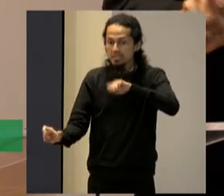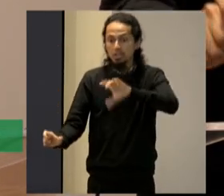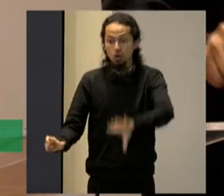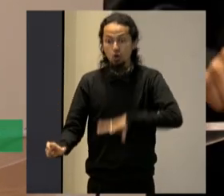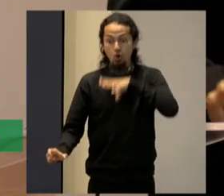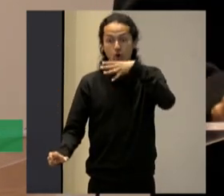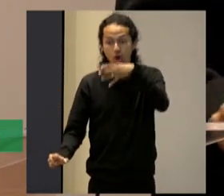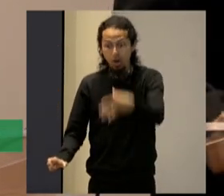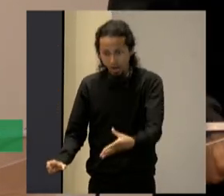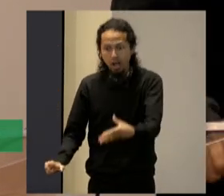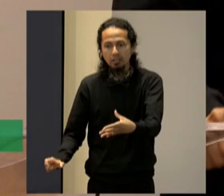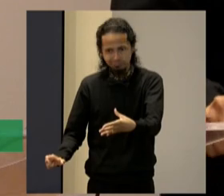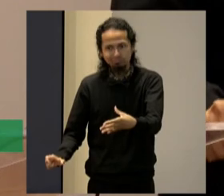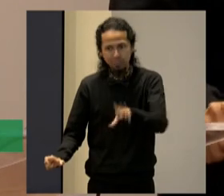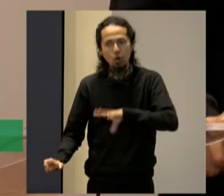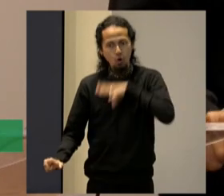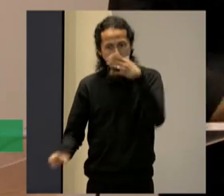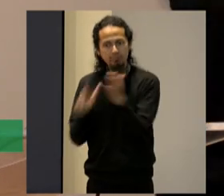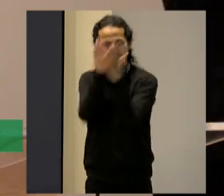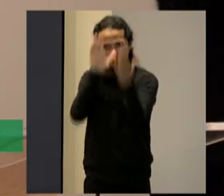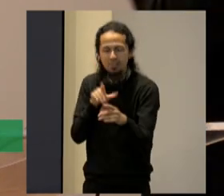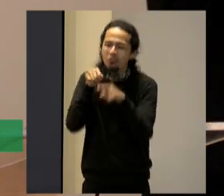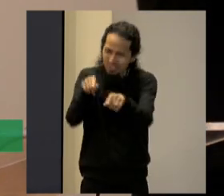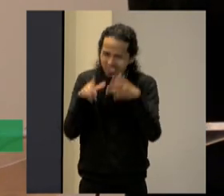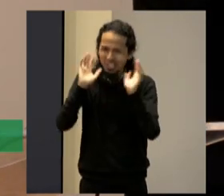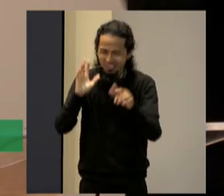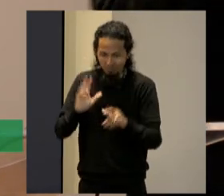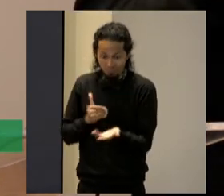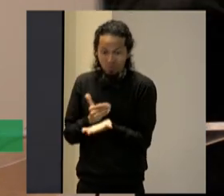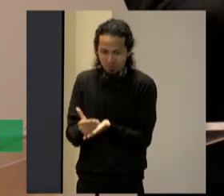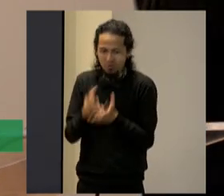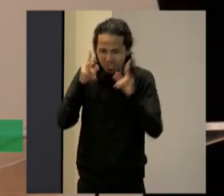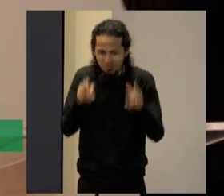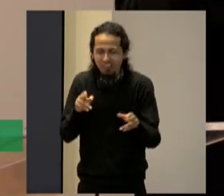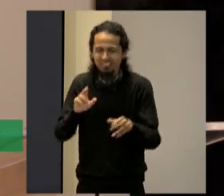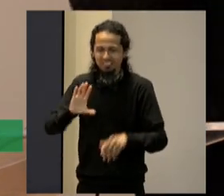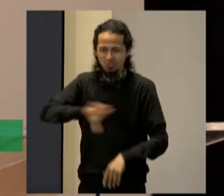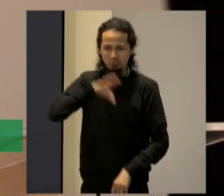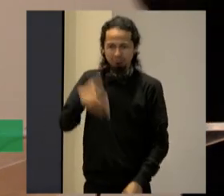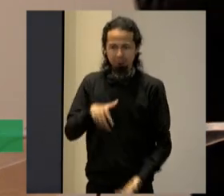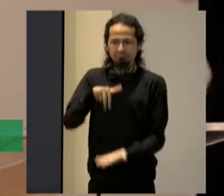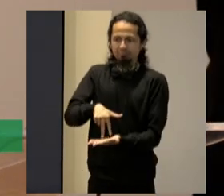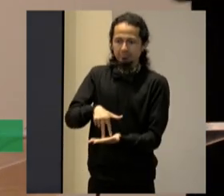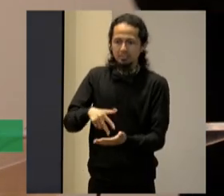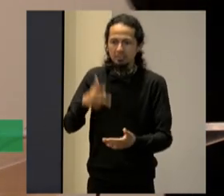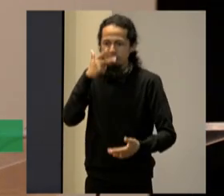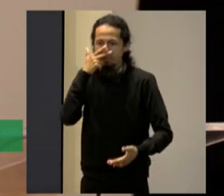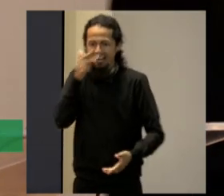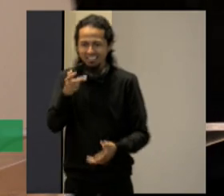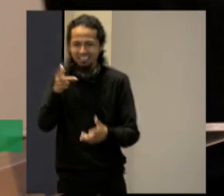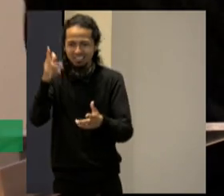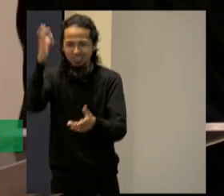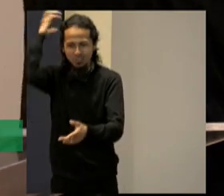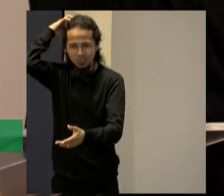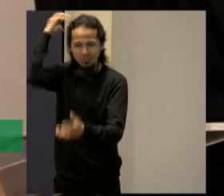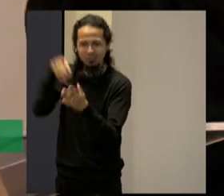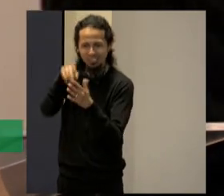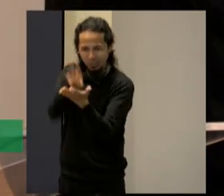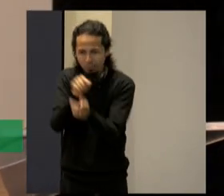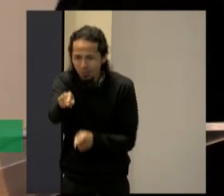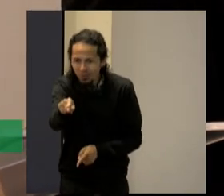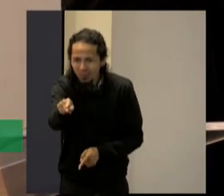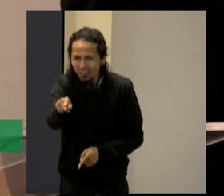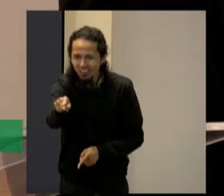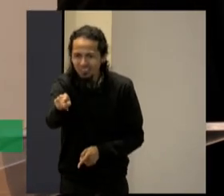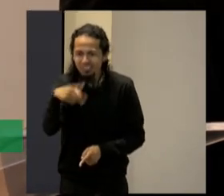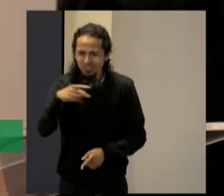ser enfrentado. E eu já entendo que tu iniciaste fazendo isso. Tu já te transformasse para mim numa Antonieta também. Porque aquela que